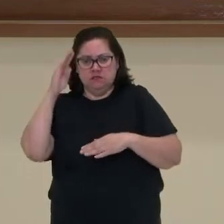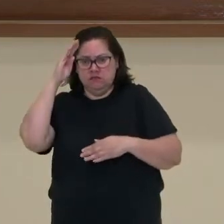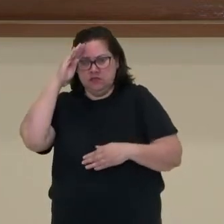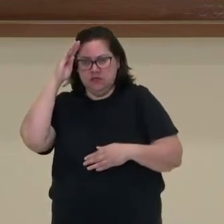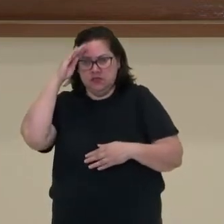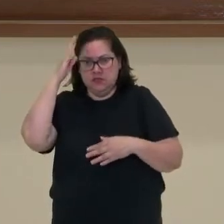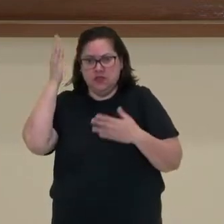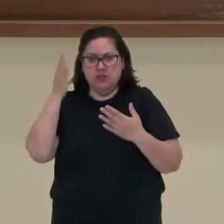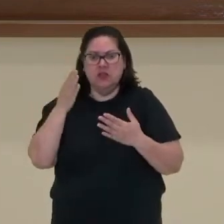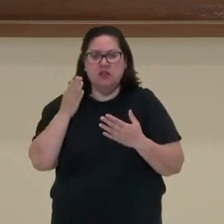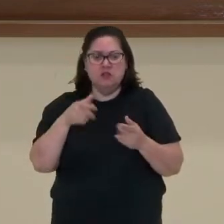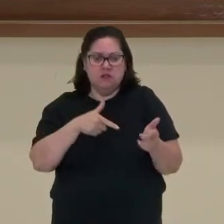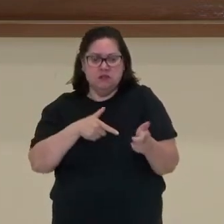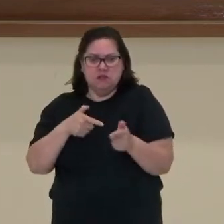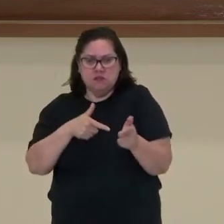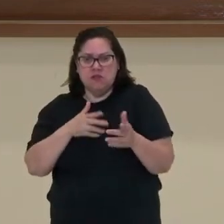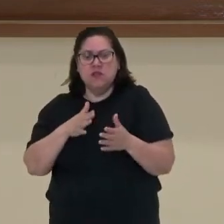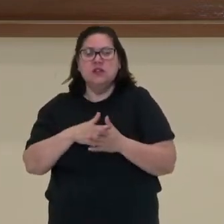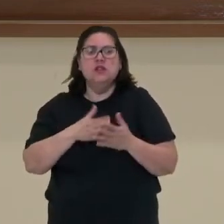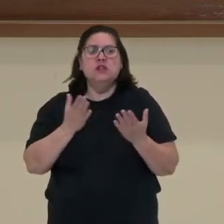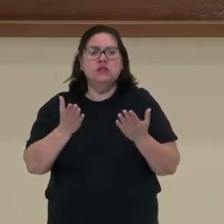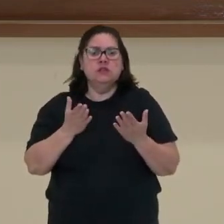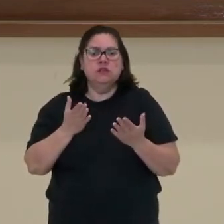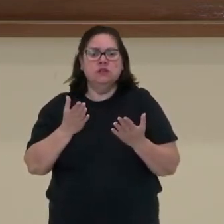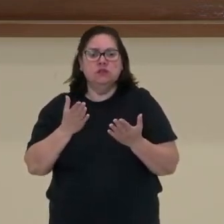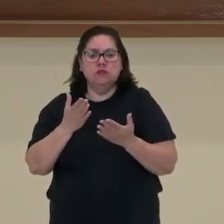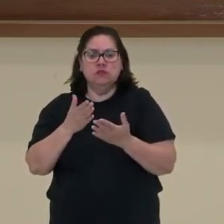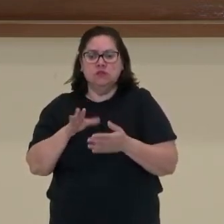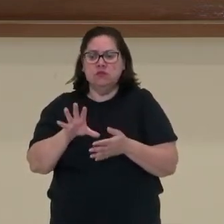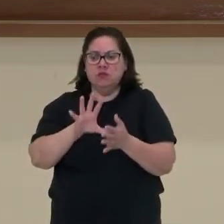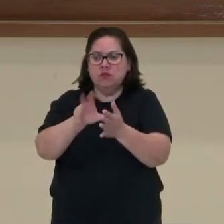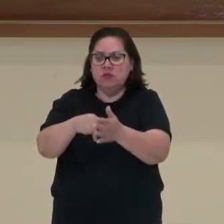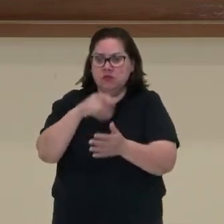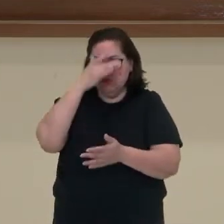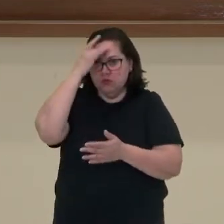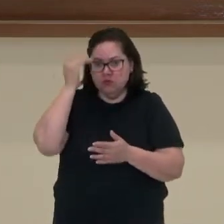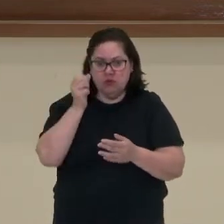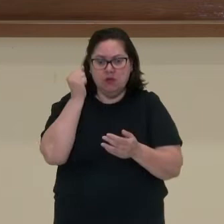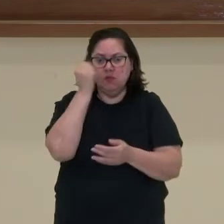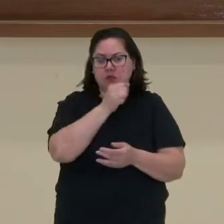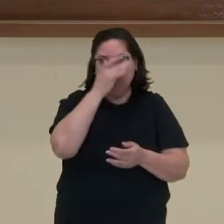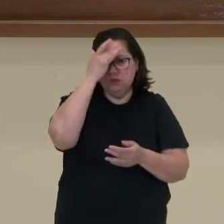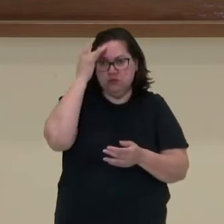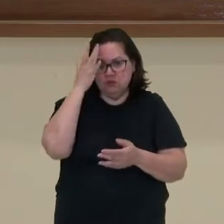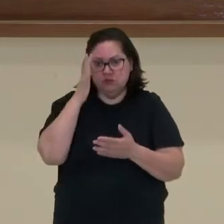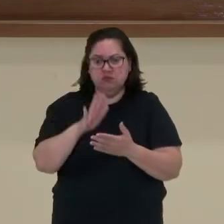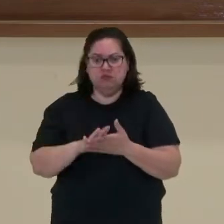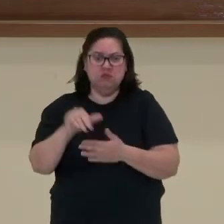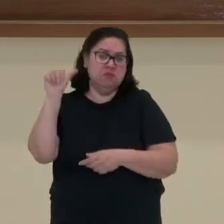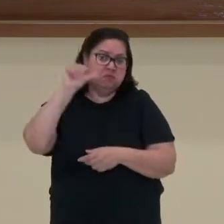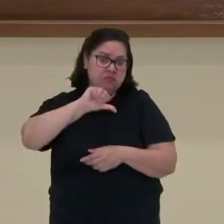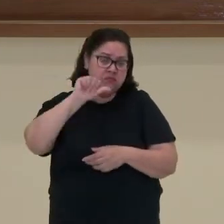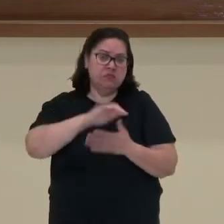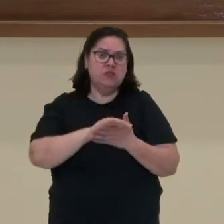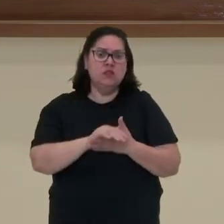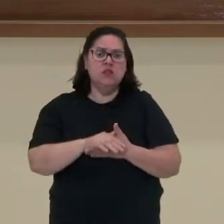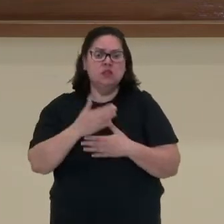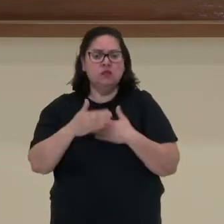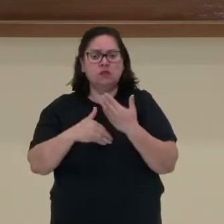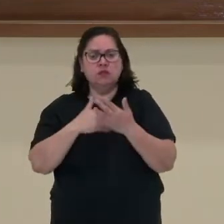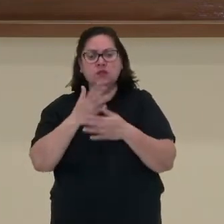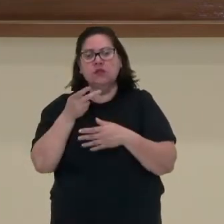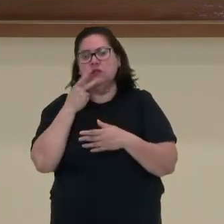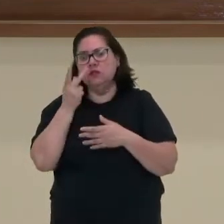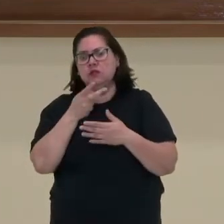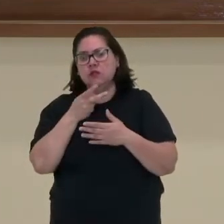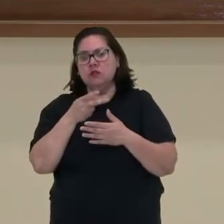lá, guerrilheiro, vamos colocar dessa forma, que eles acabam sequestrando pessoas, acabam matando pessoas. Então, uma coisa muito negativa. E ele começa também falando